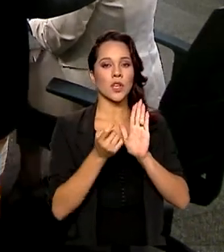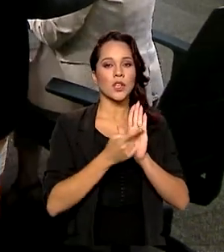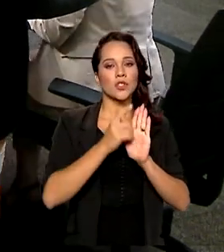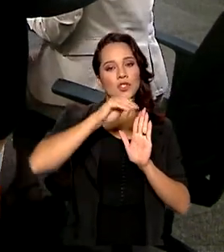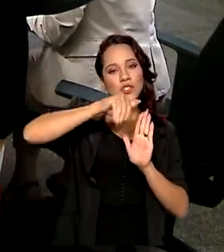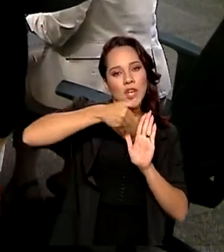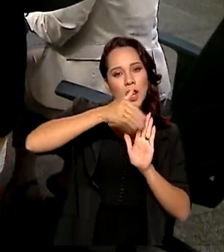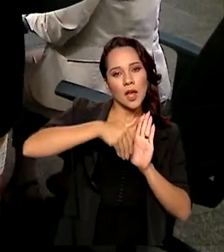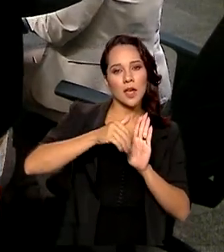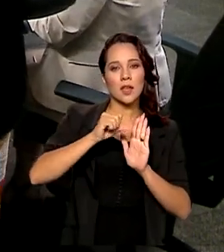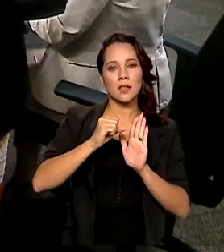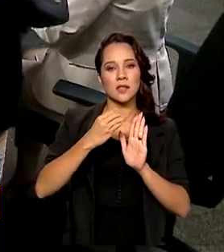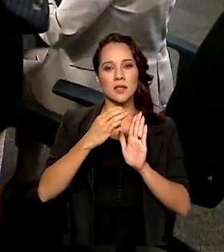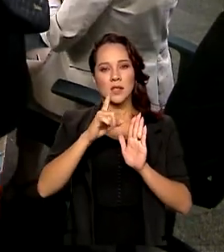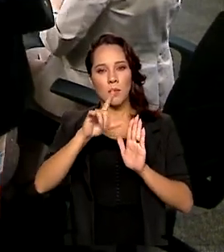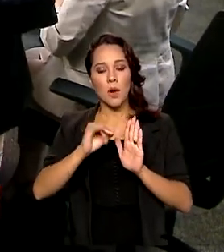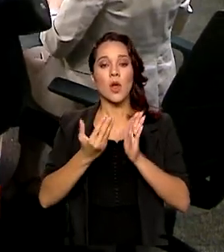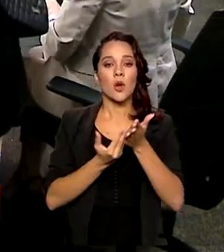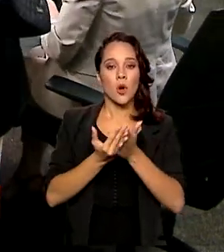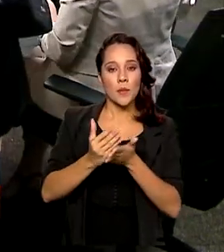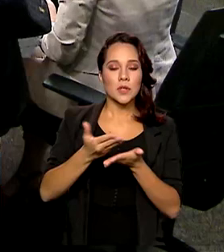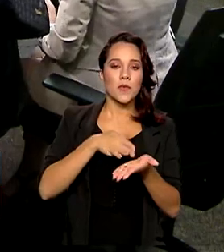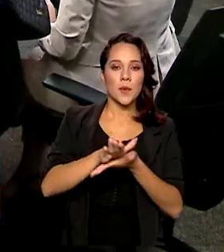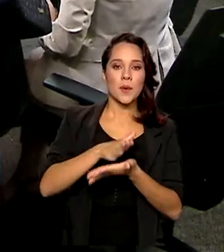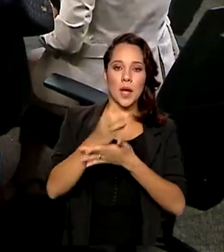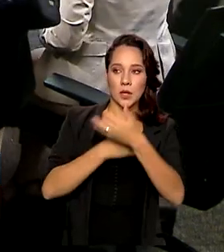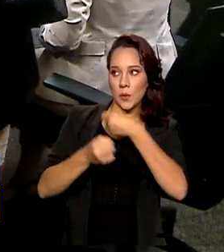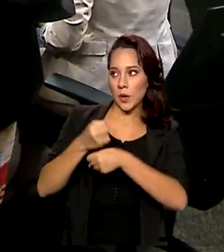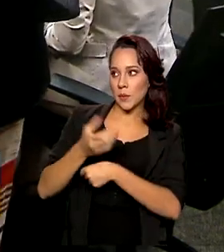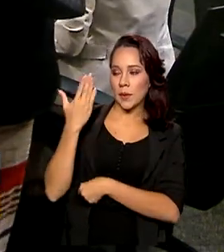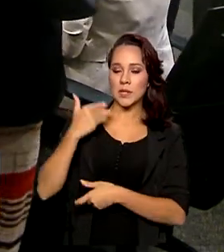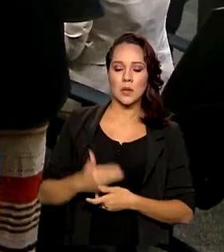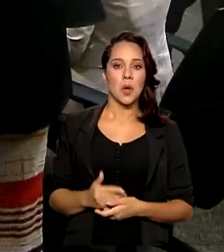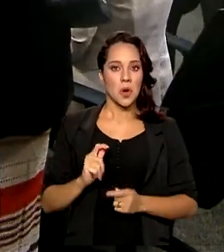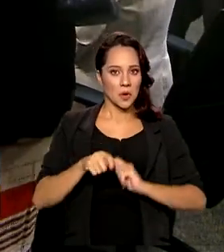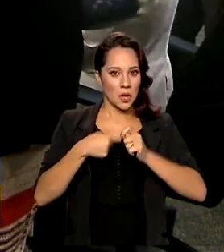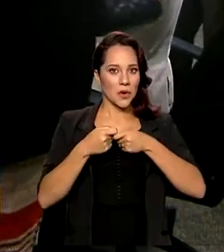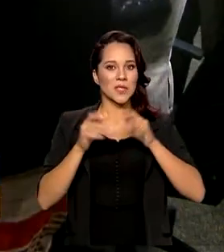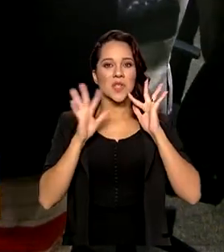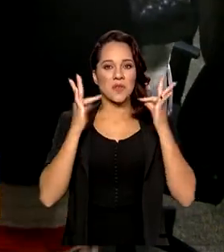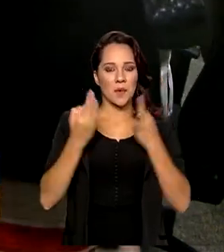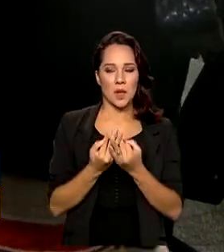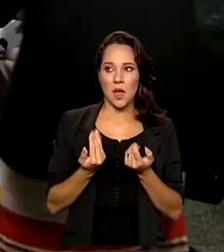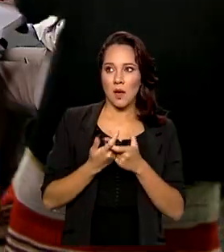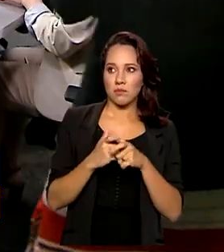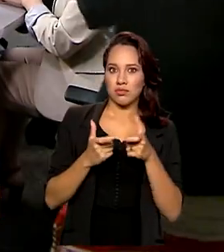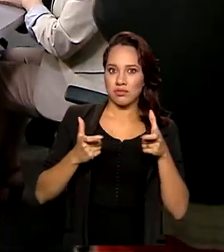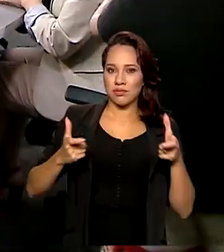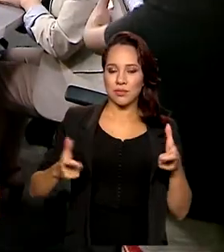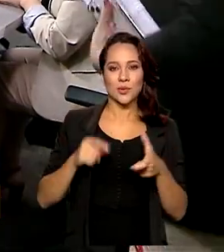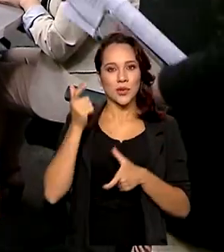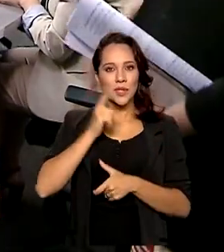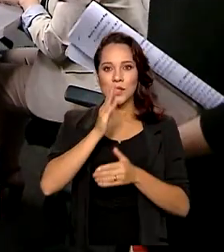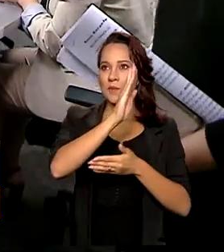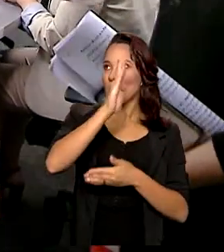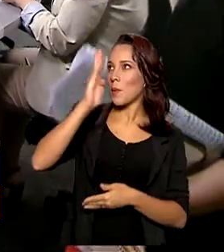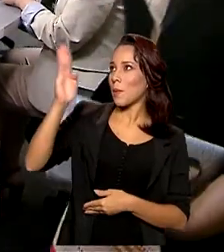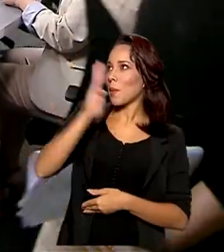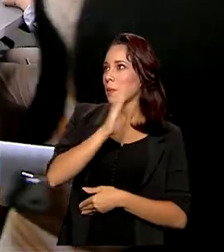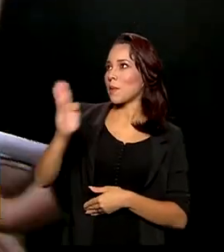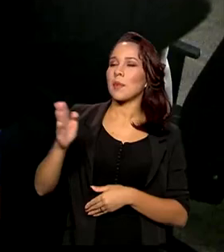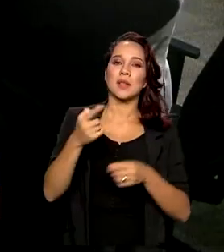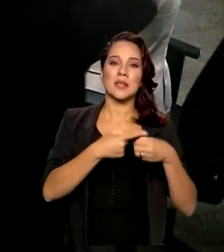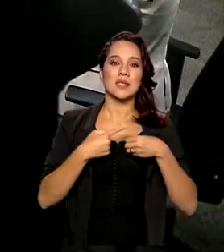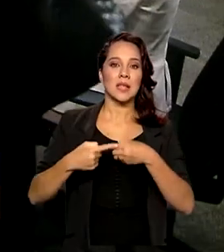geleias de cebola que começaram a ser produzidos no ano passado. O negócio familiar vem crescendo e conquistando as prateleiras do comércio